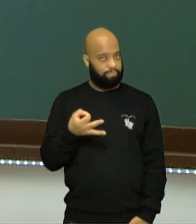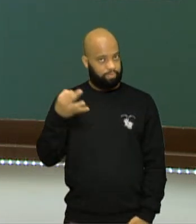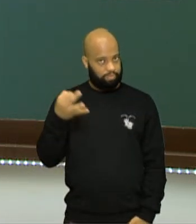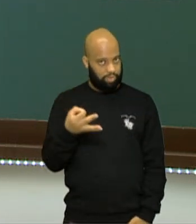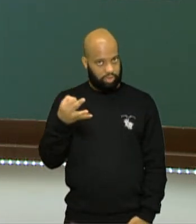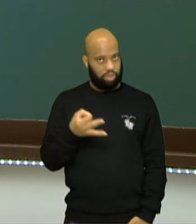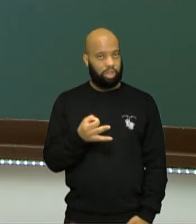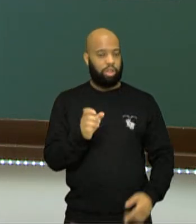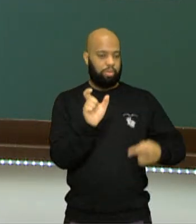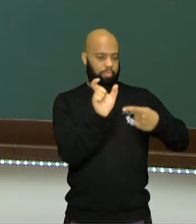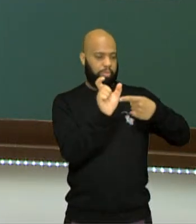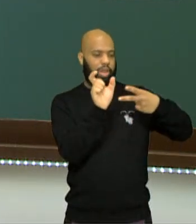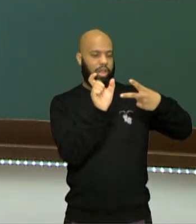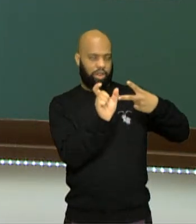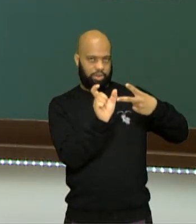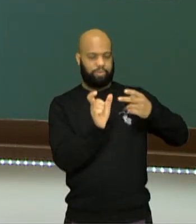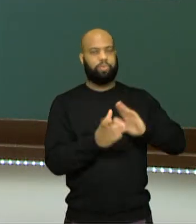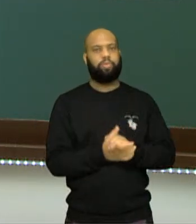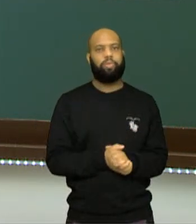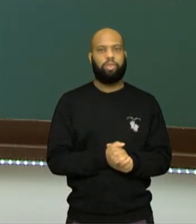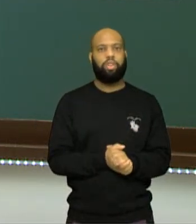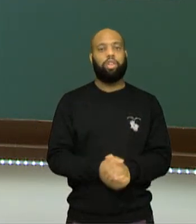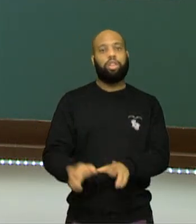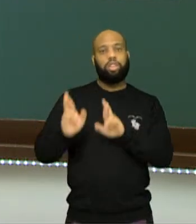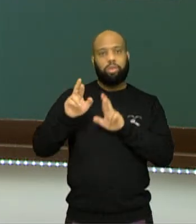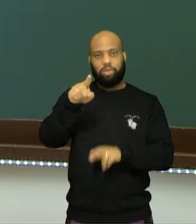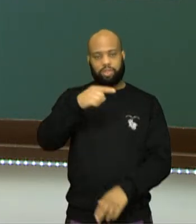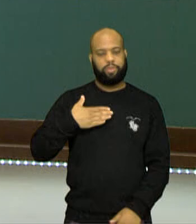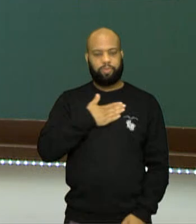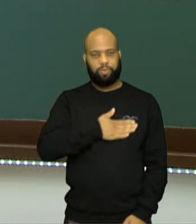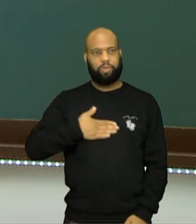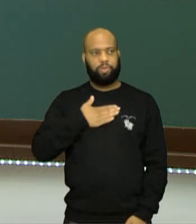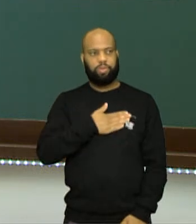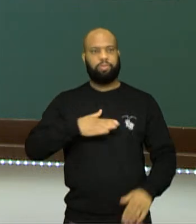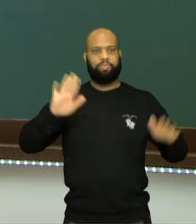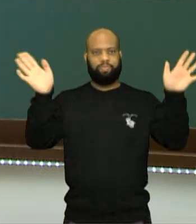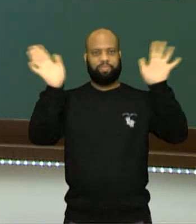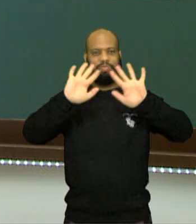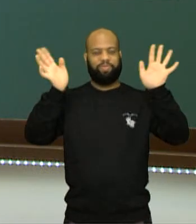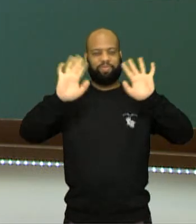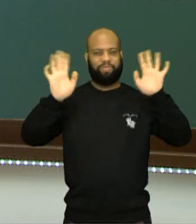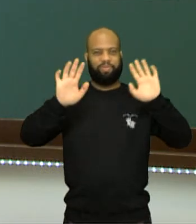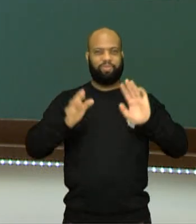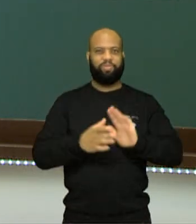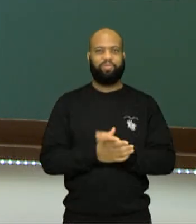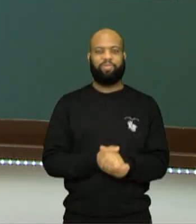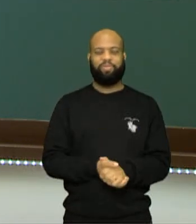perfeito com as palavras since e for. Espero que vocês tenham gostado. Bye, bye.